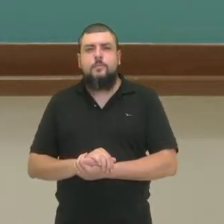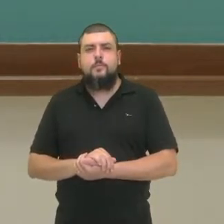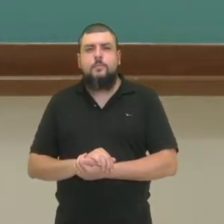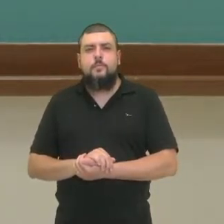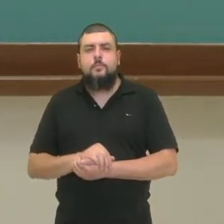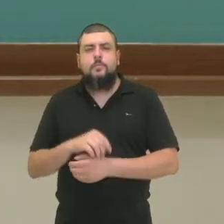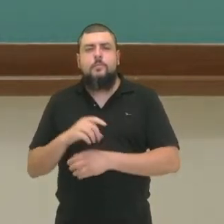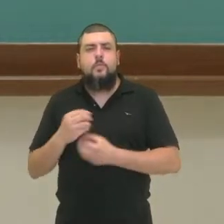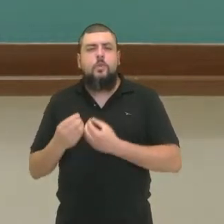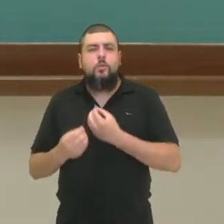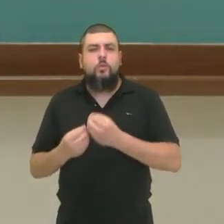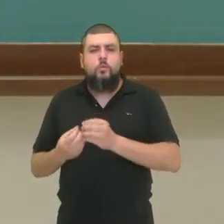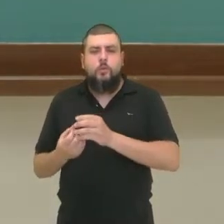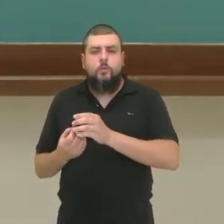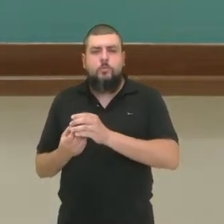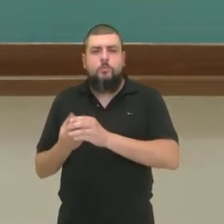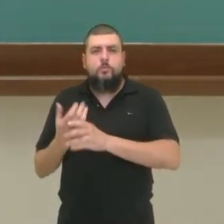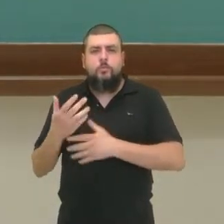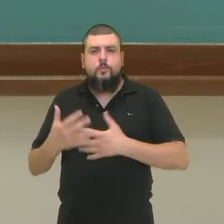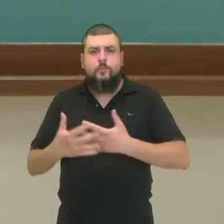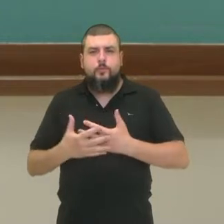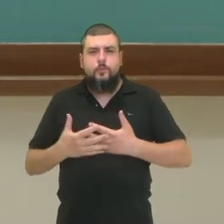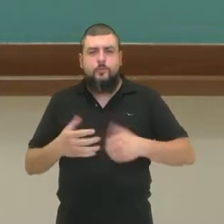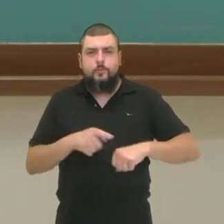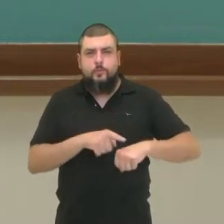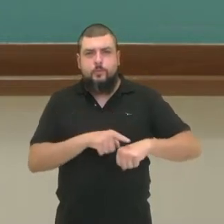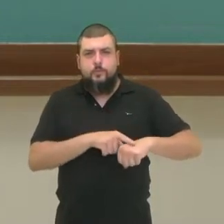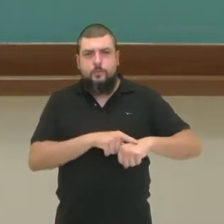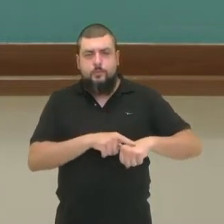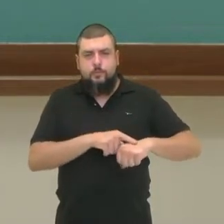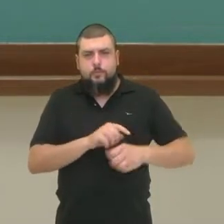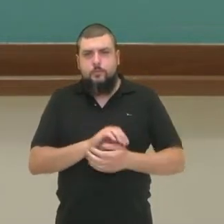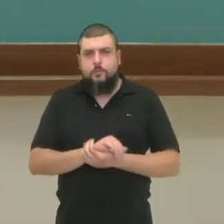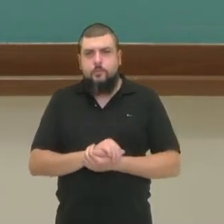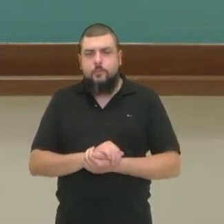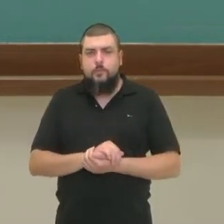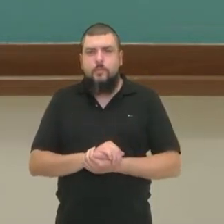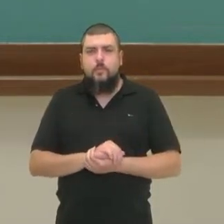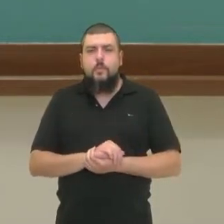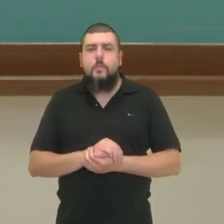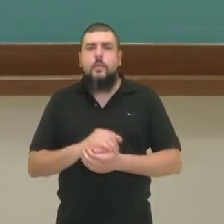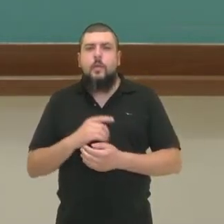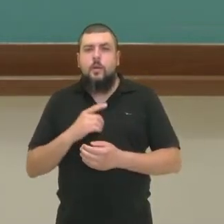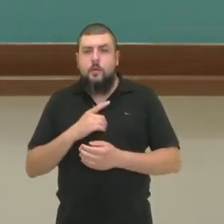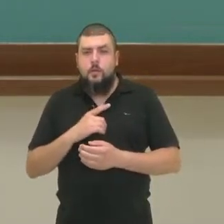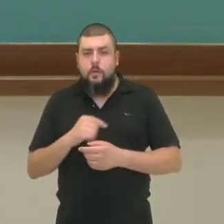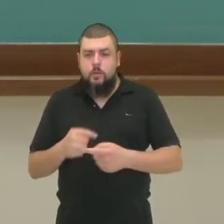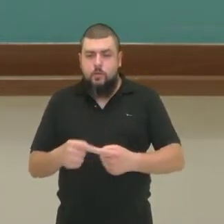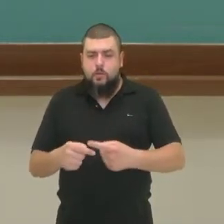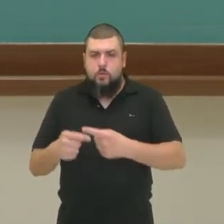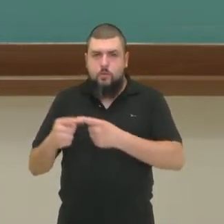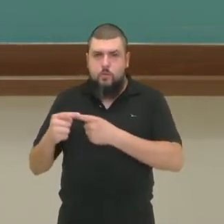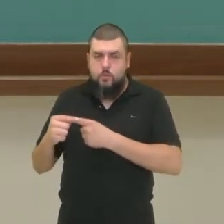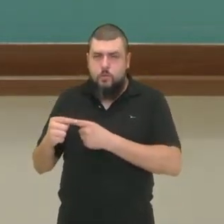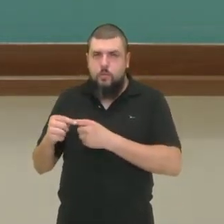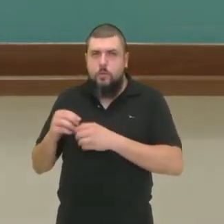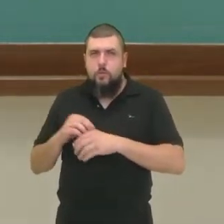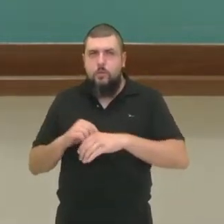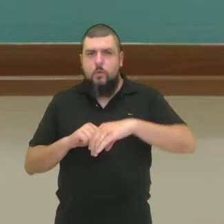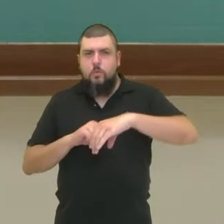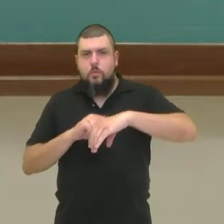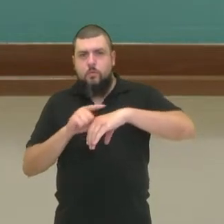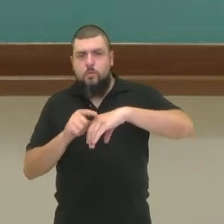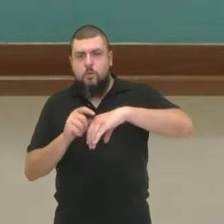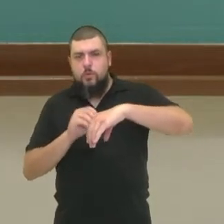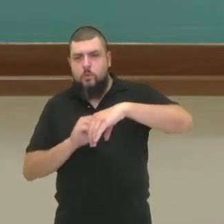epitelial? O tecido epitelial é o único tecido que tem origem nos três tecidos, lá, ectoderme, endoderme e